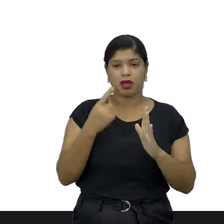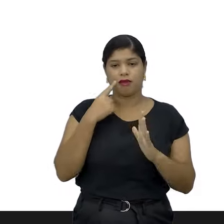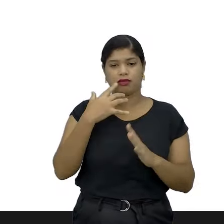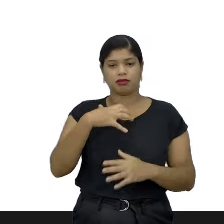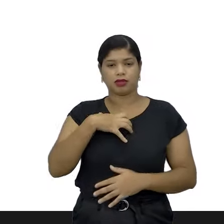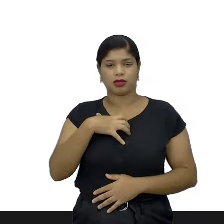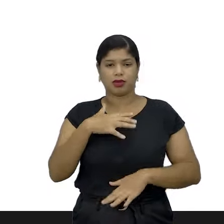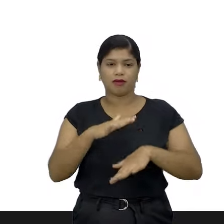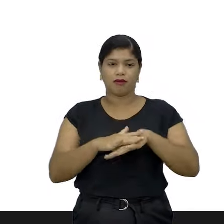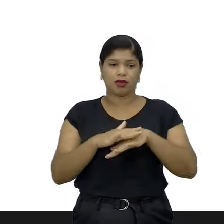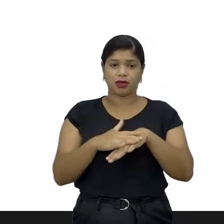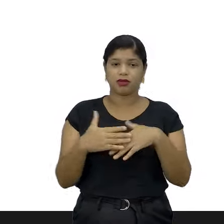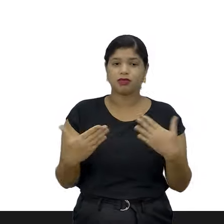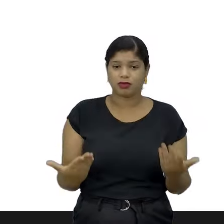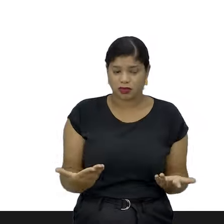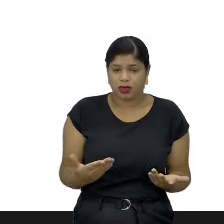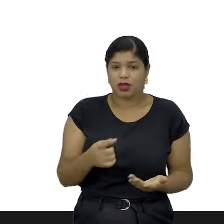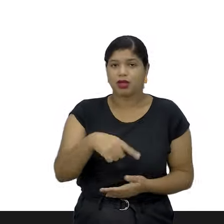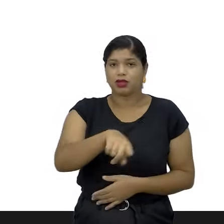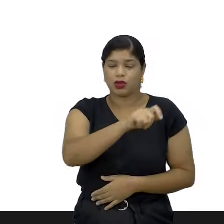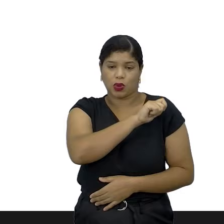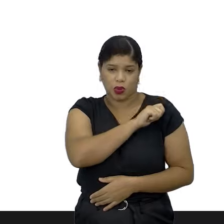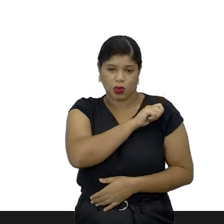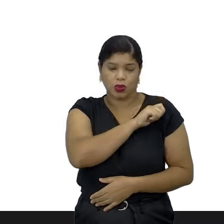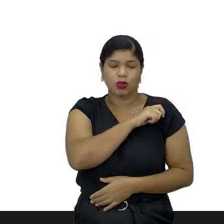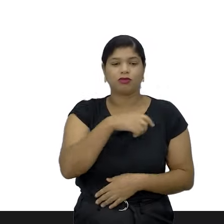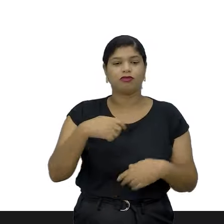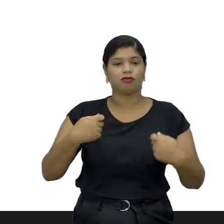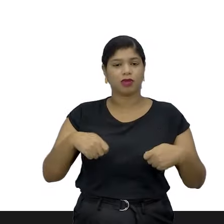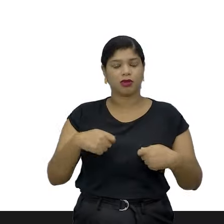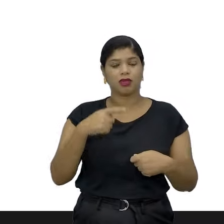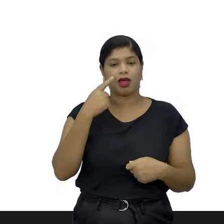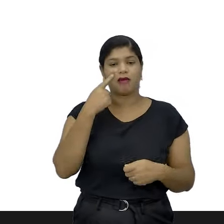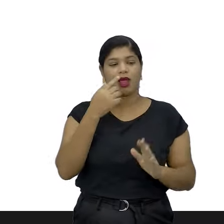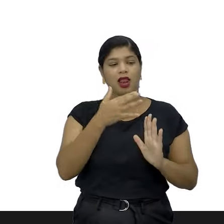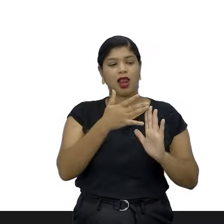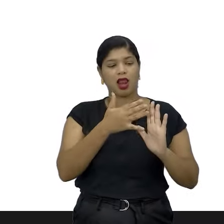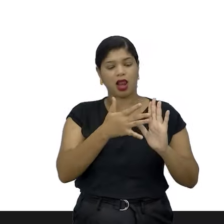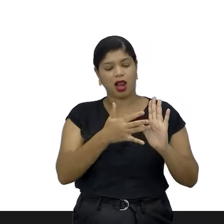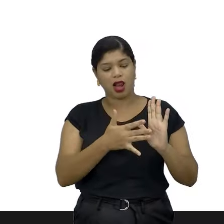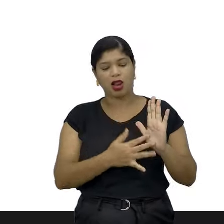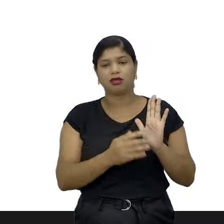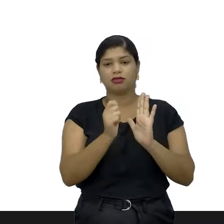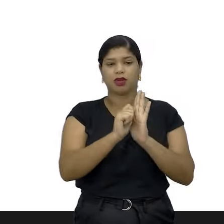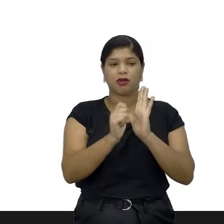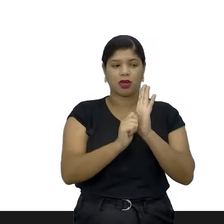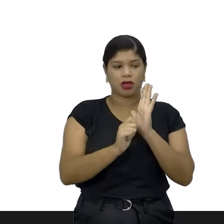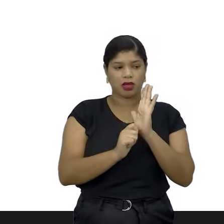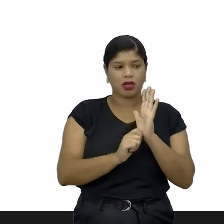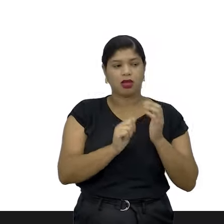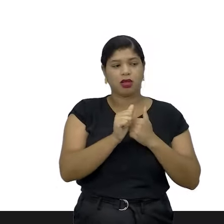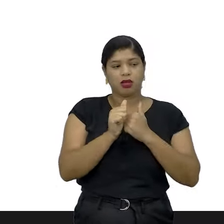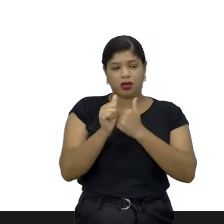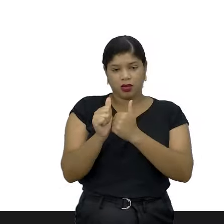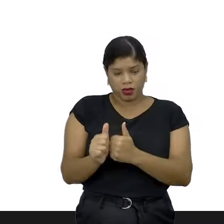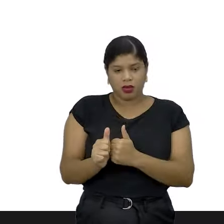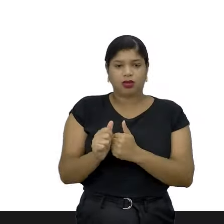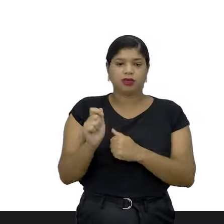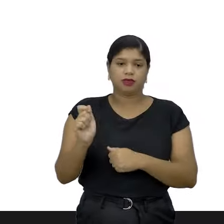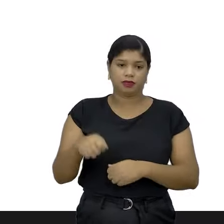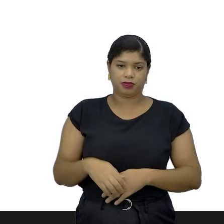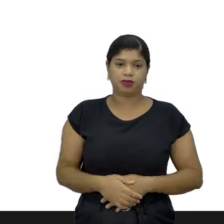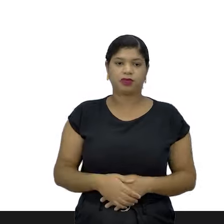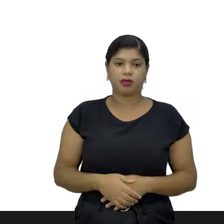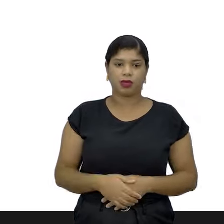uma receita, os estudantes deverão inferir e listá-los por escrito, né? Então, na sequência, eles vão completar os